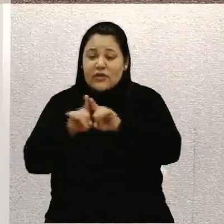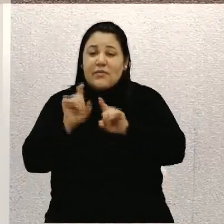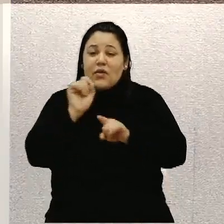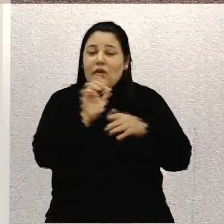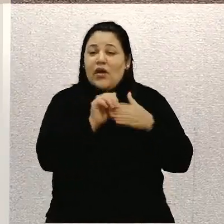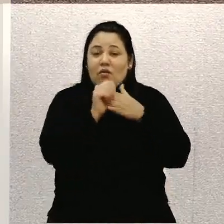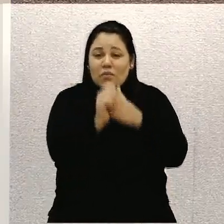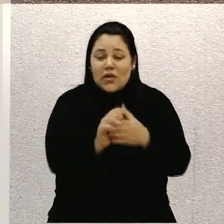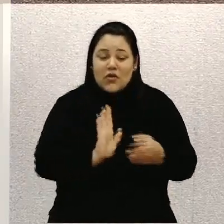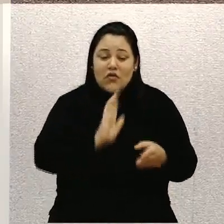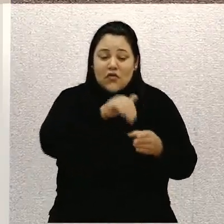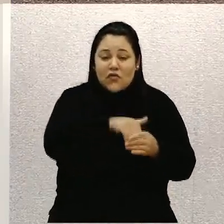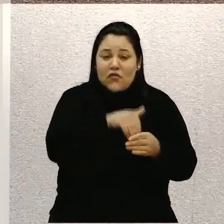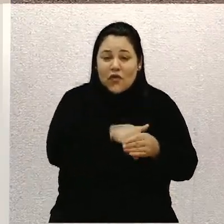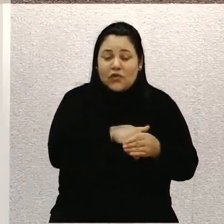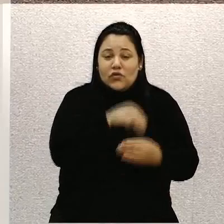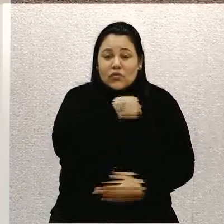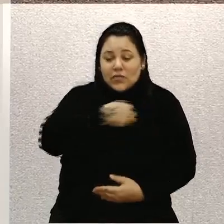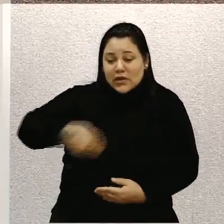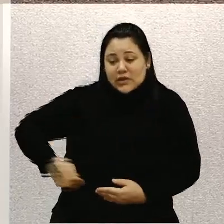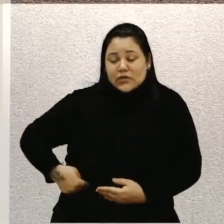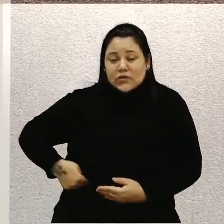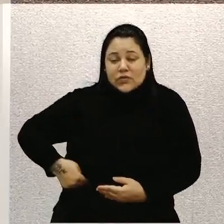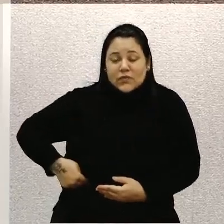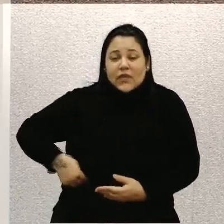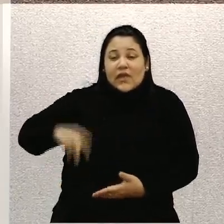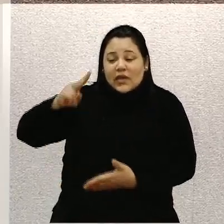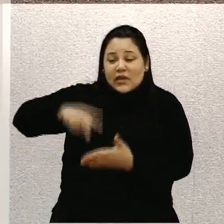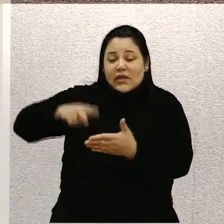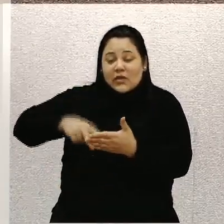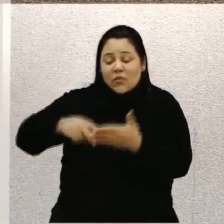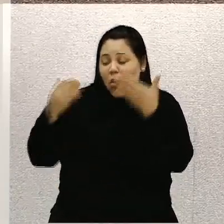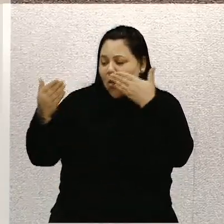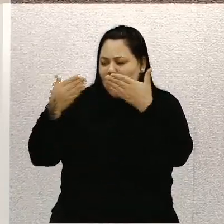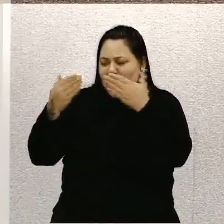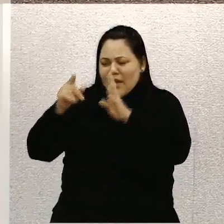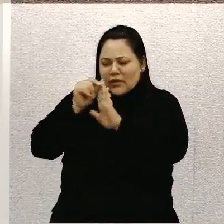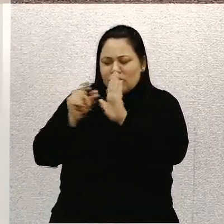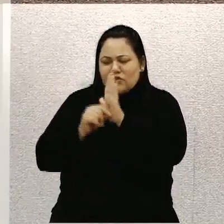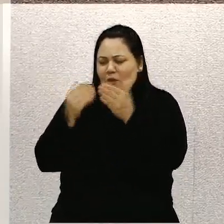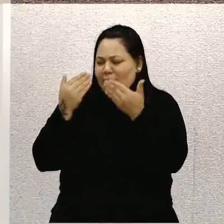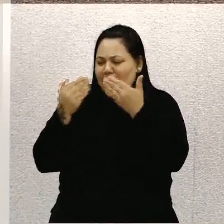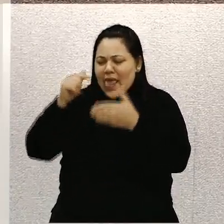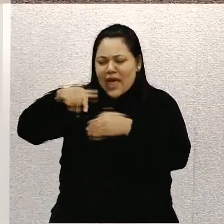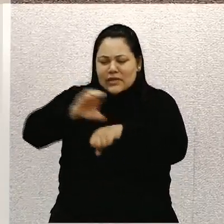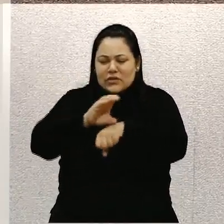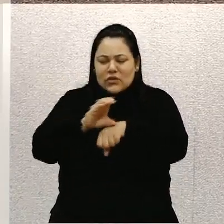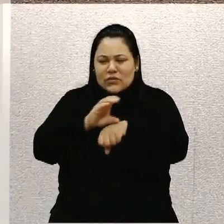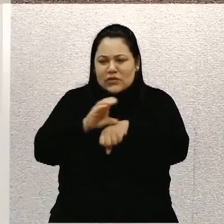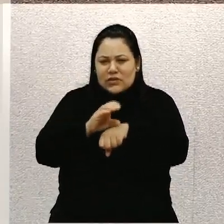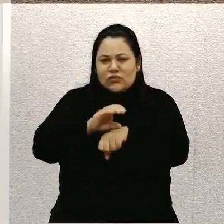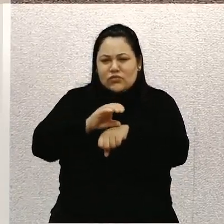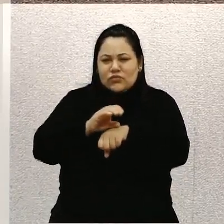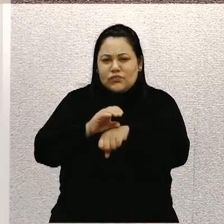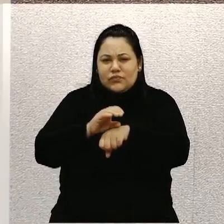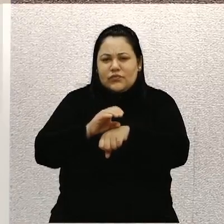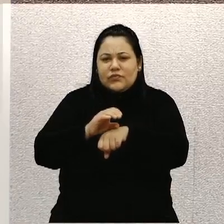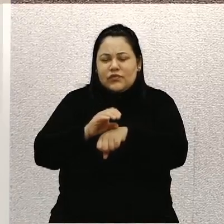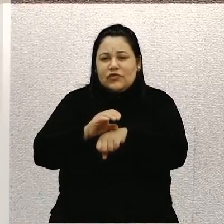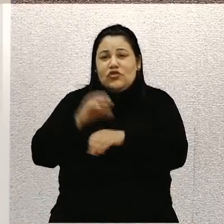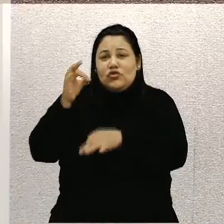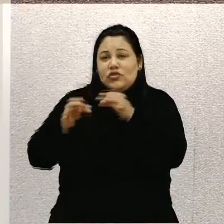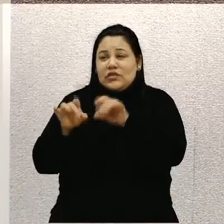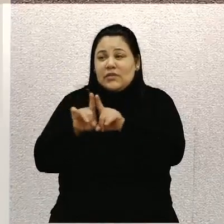voto do ministro relator, comparada com os artigos da proposição, em análise, essa Comissão de Constituição e Justiça entende que o projeto de lei não está